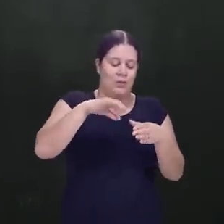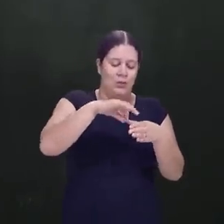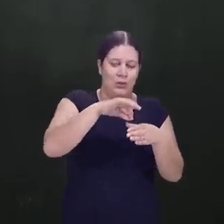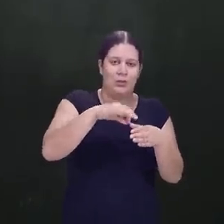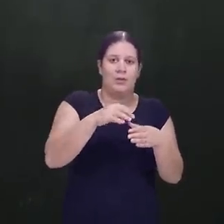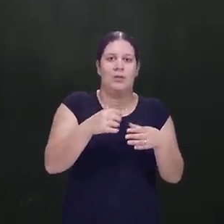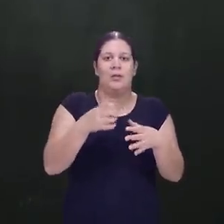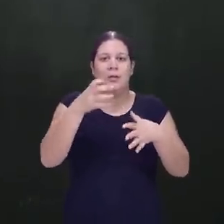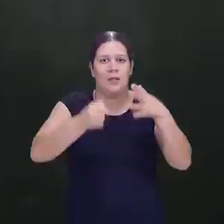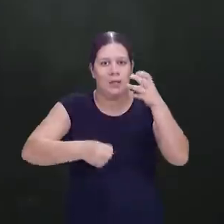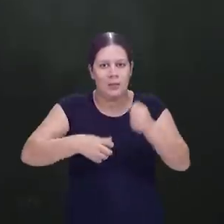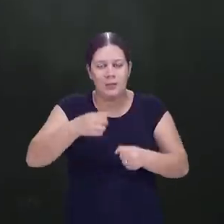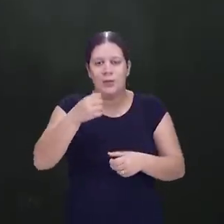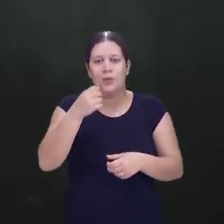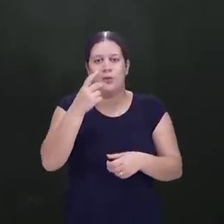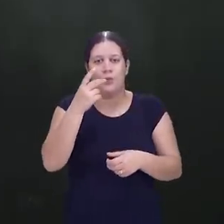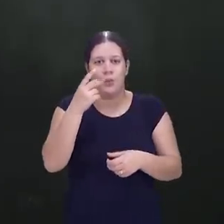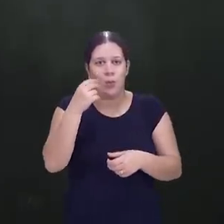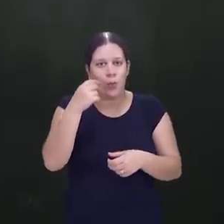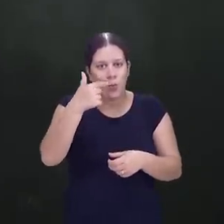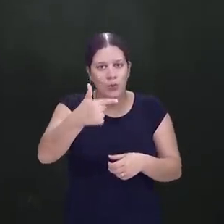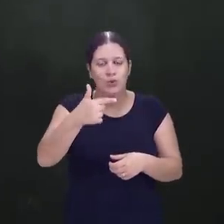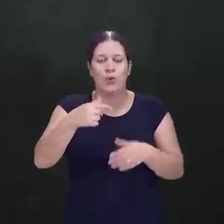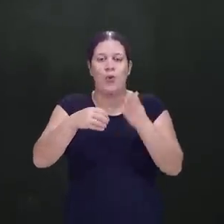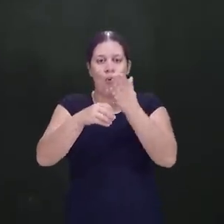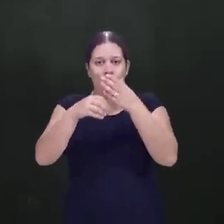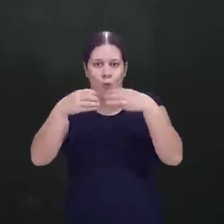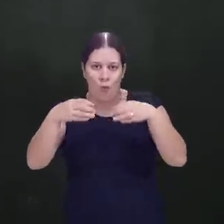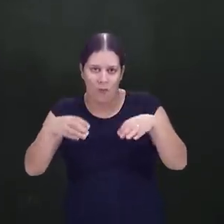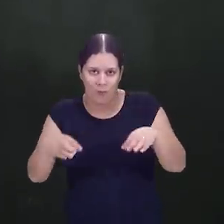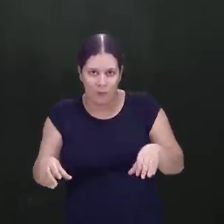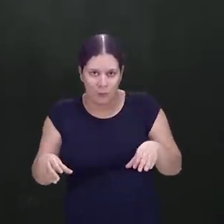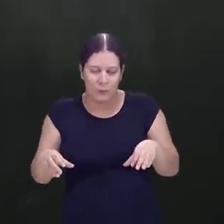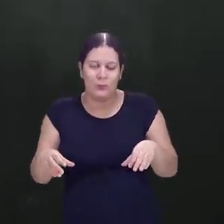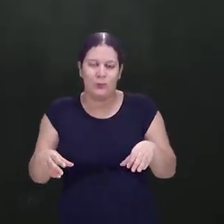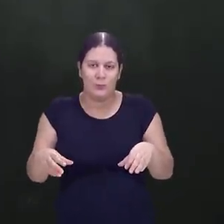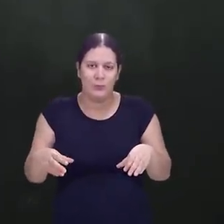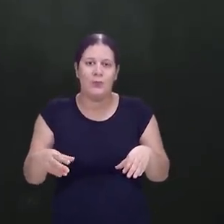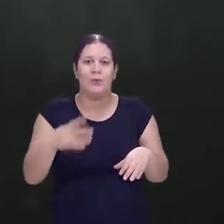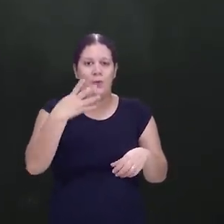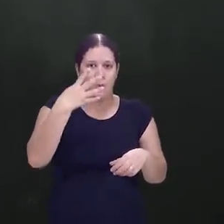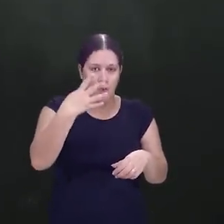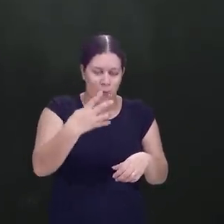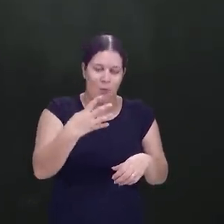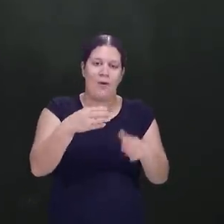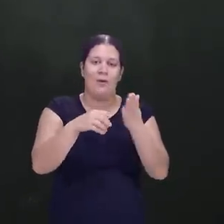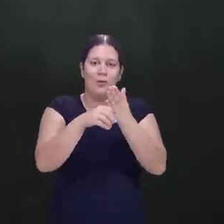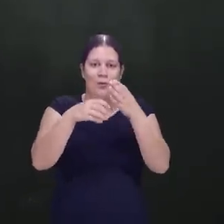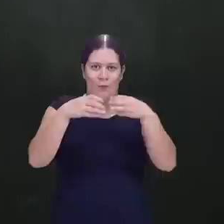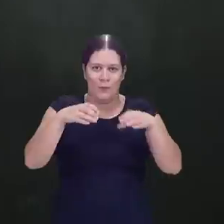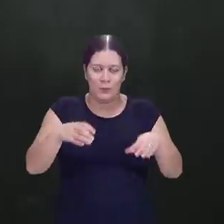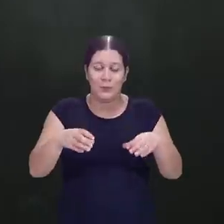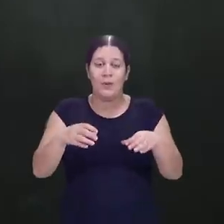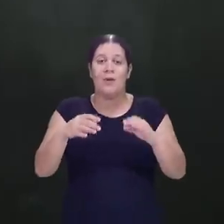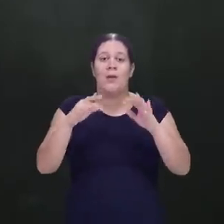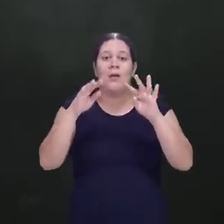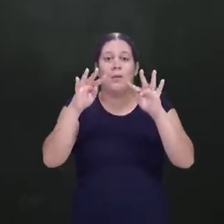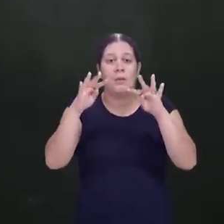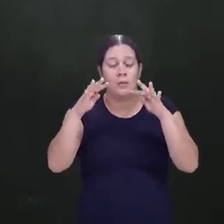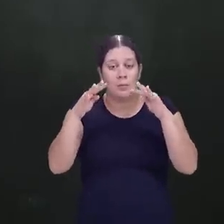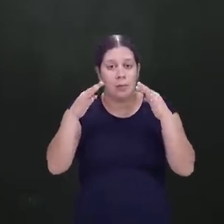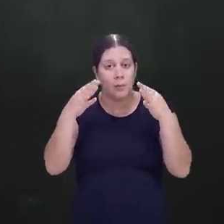eu coloco dois ovos. Então, se você colocar duas xícaras de leite, você bota quatro ovos. Repare que